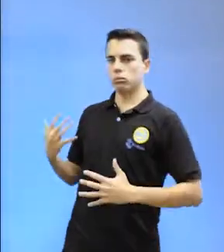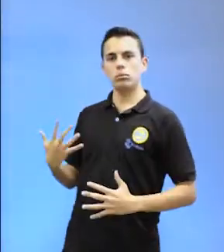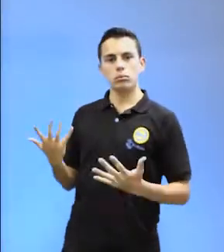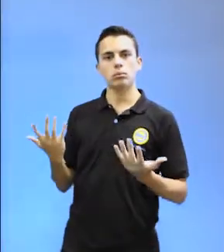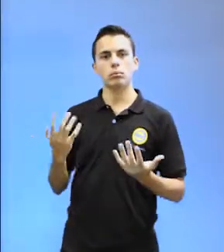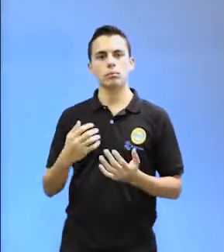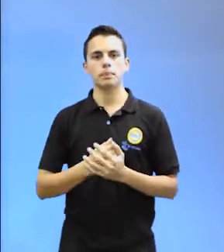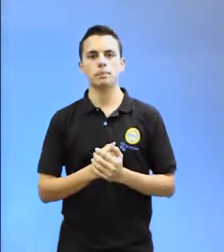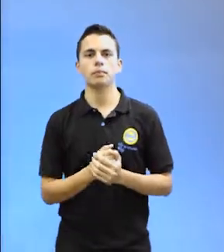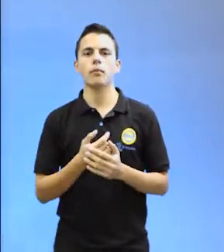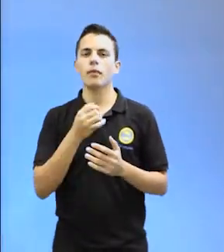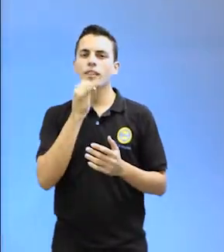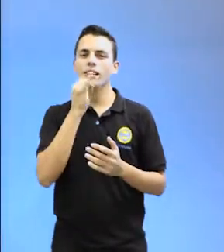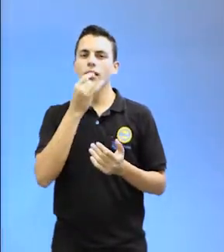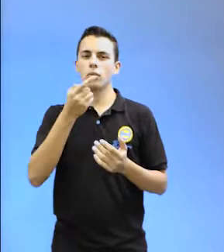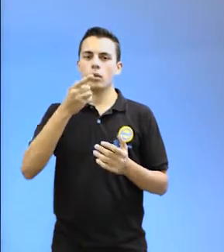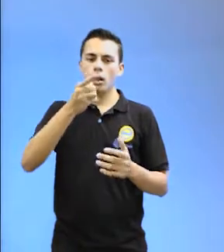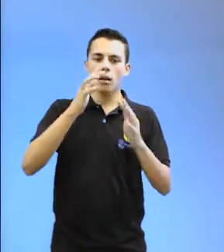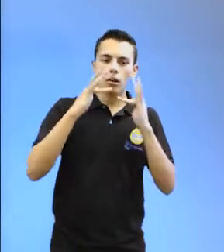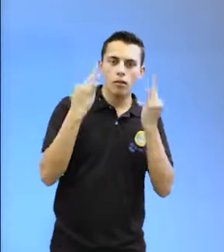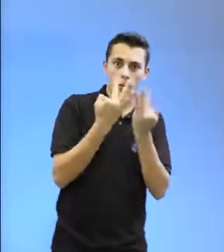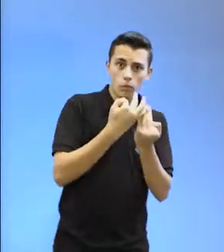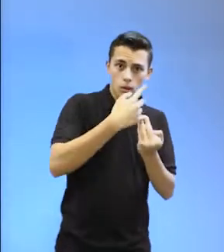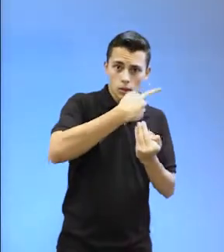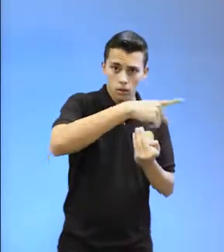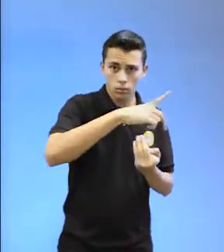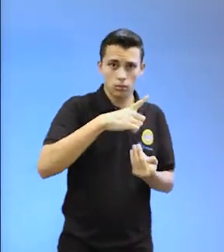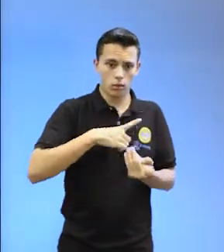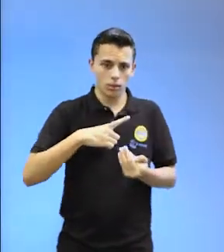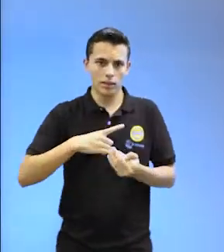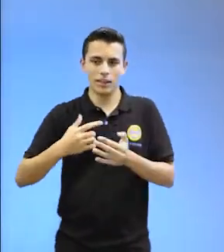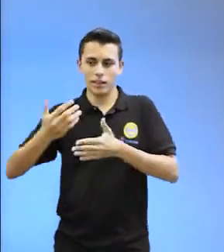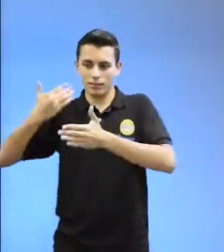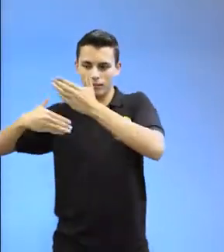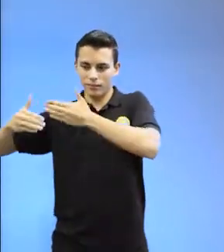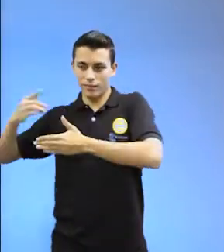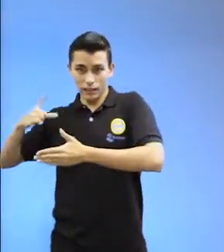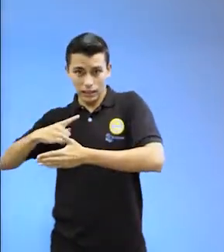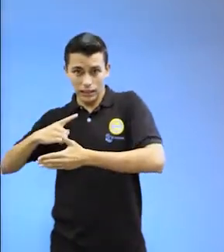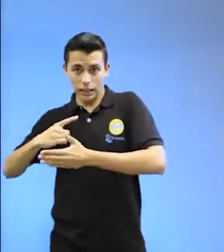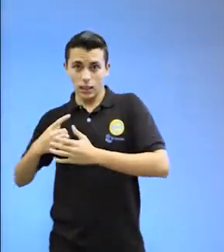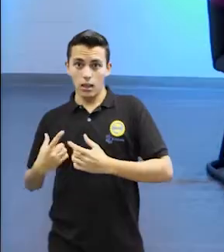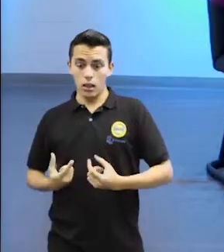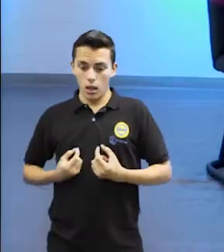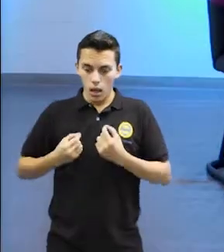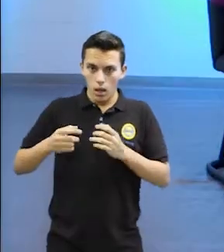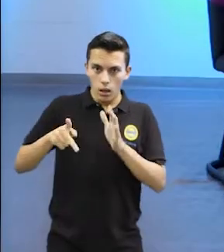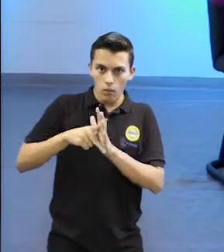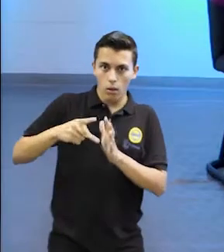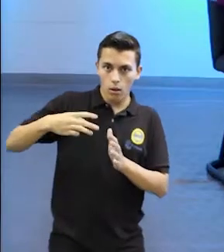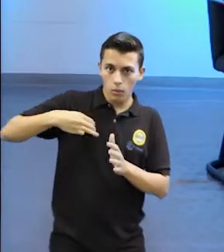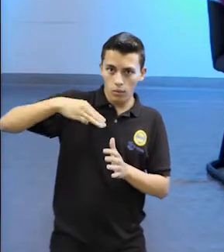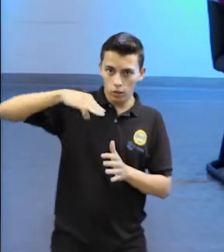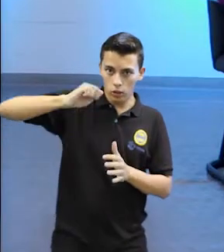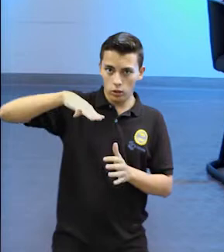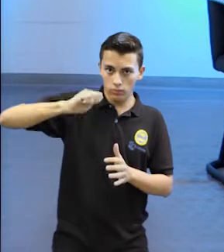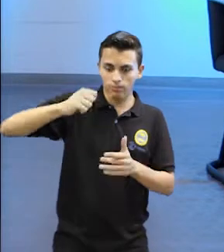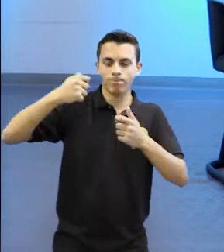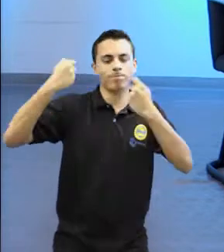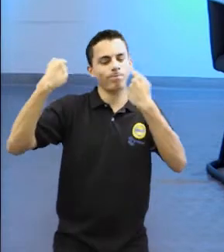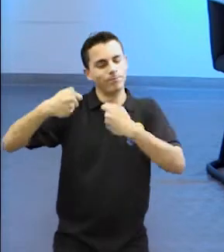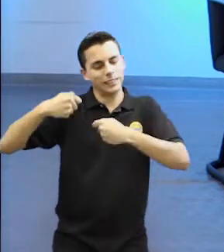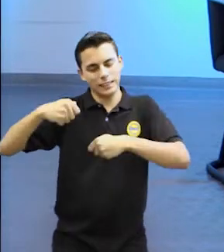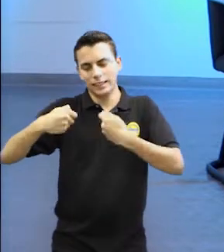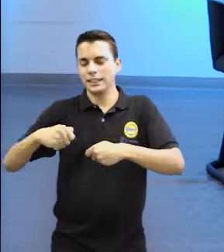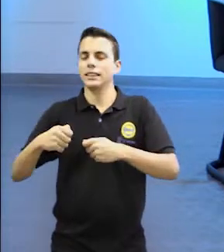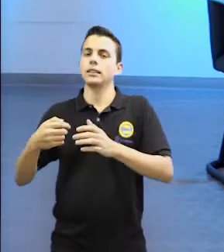família, hereditariedade, exige que a mulher mais cedo comece a fazer a mamografia. Então, todo ano é necessário, na minha família eu